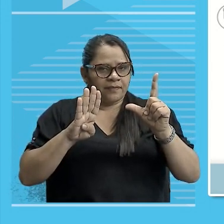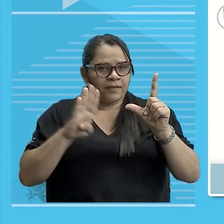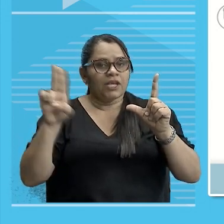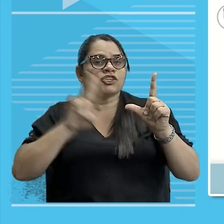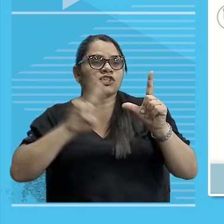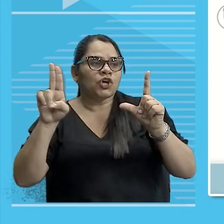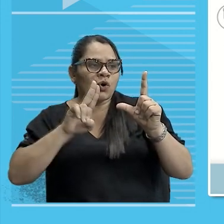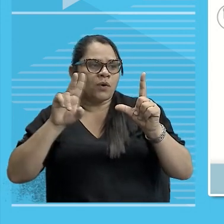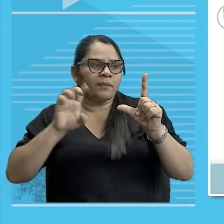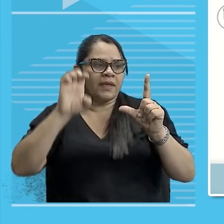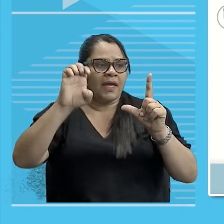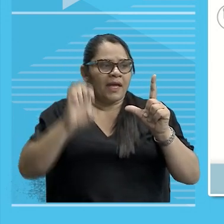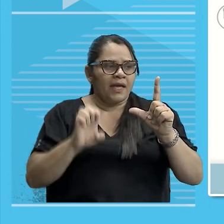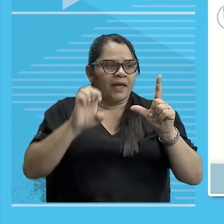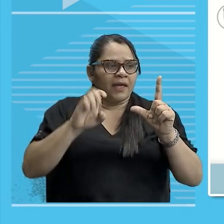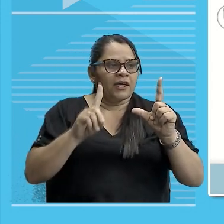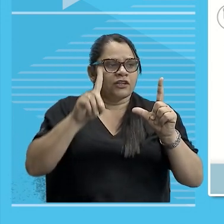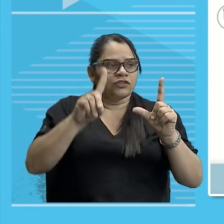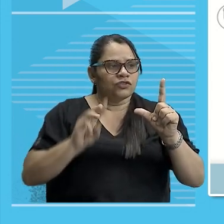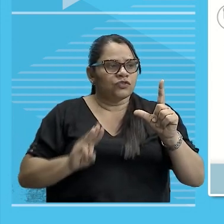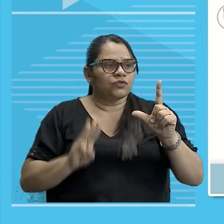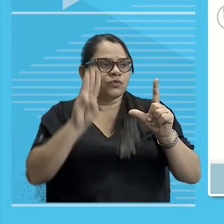o ciclo